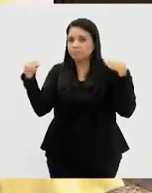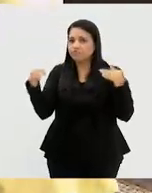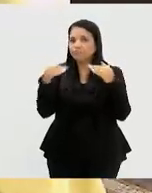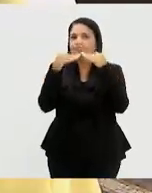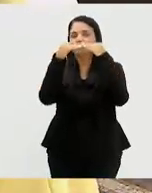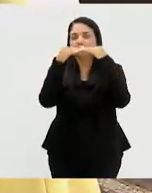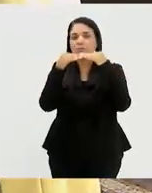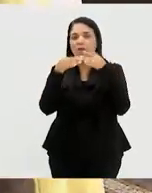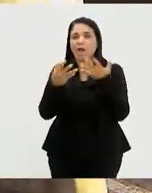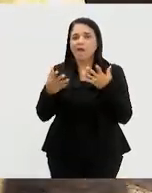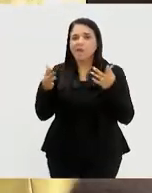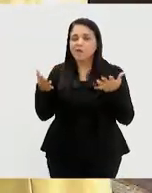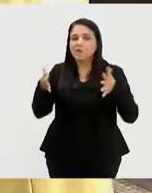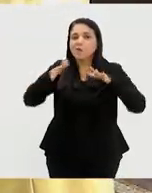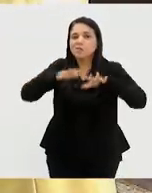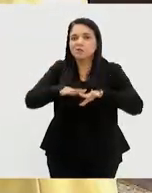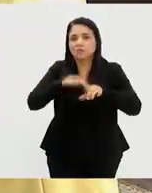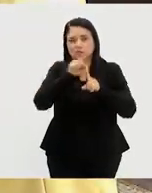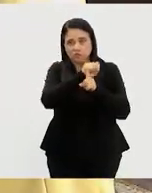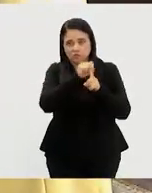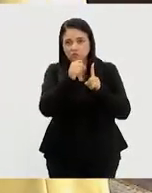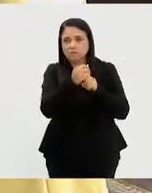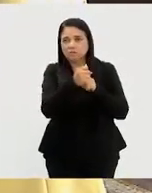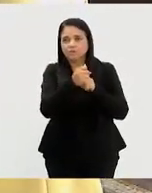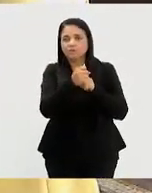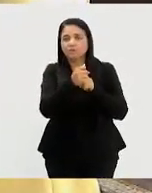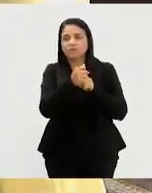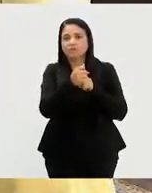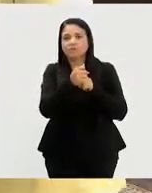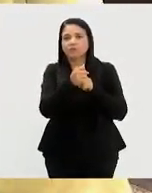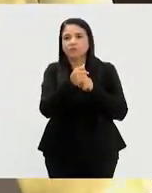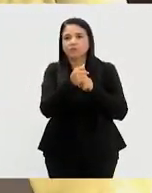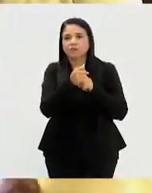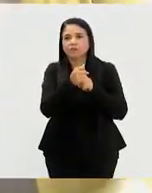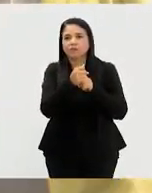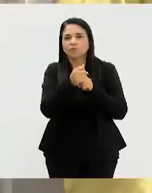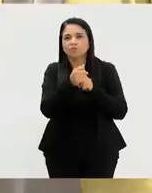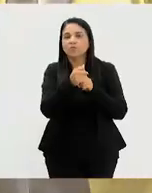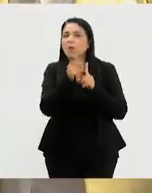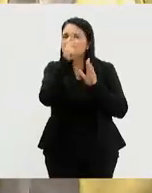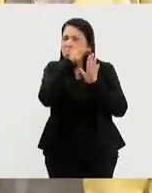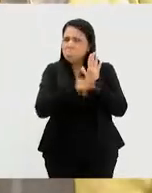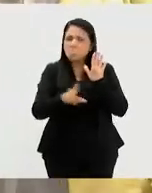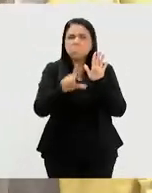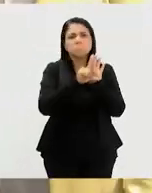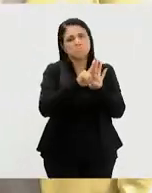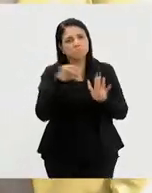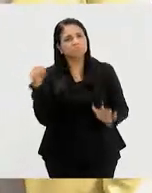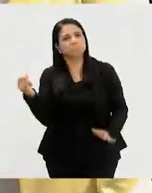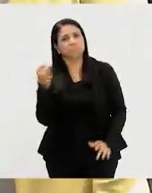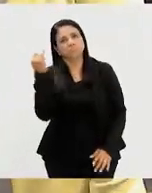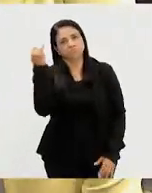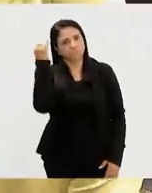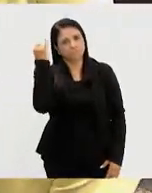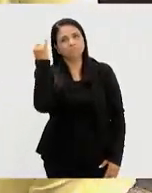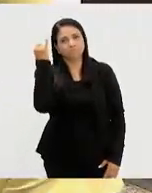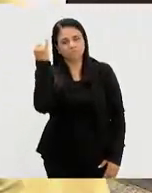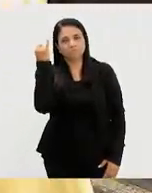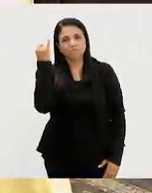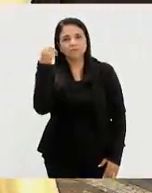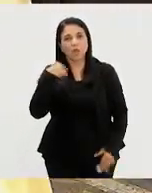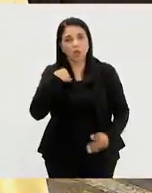social então eu achei que é um um projeto importante eu fiz as